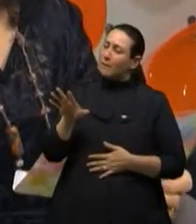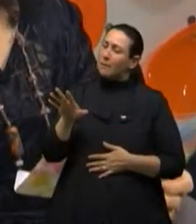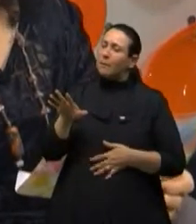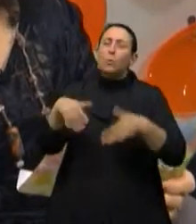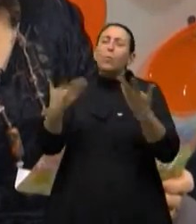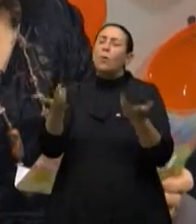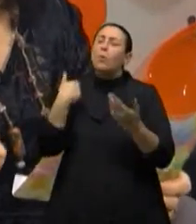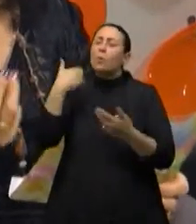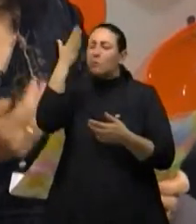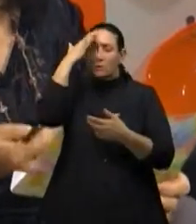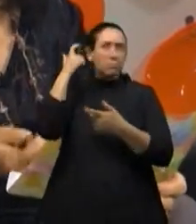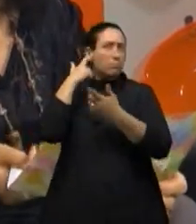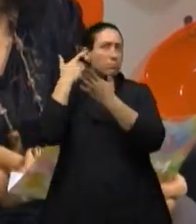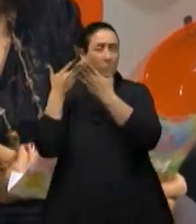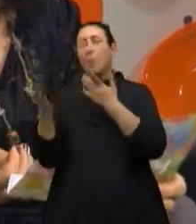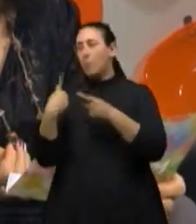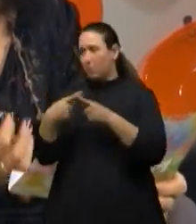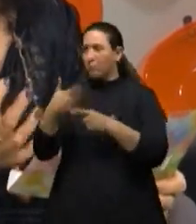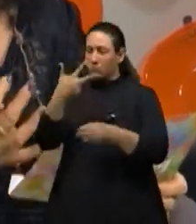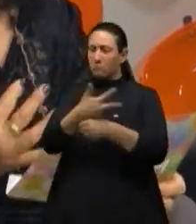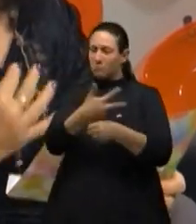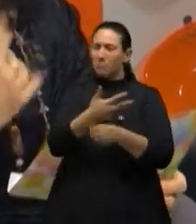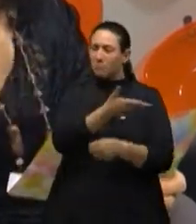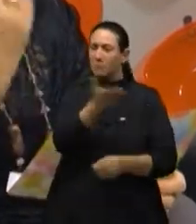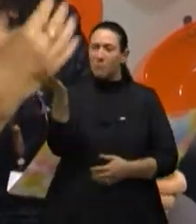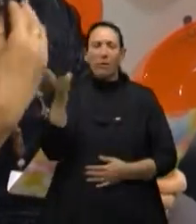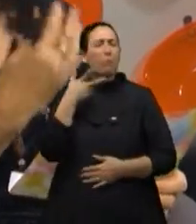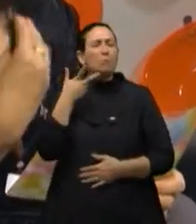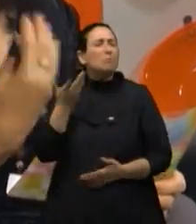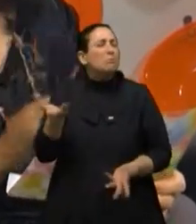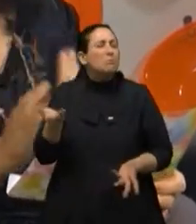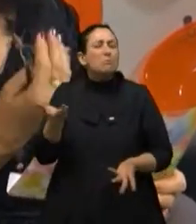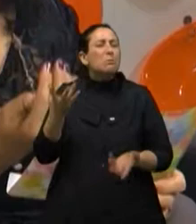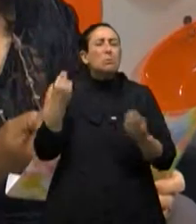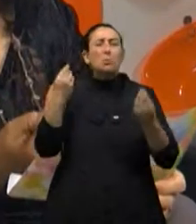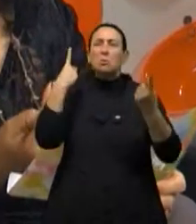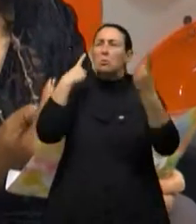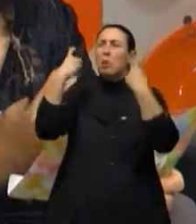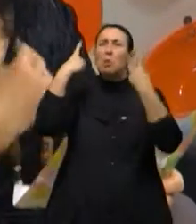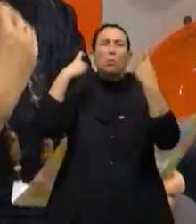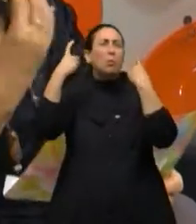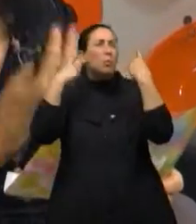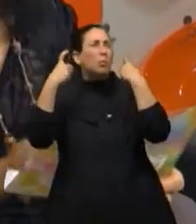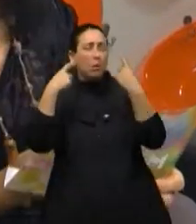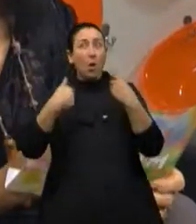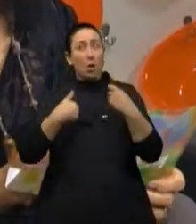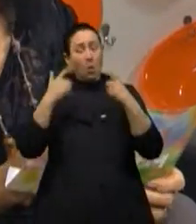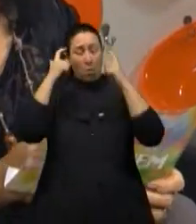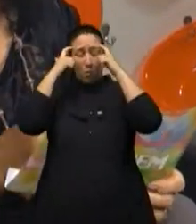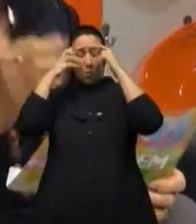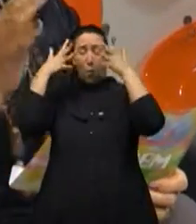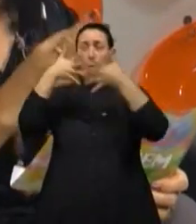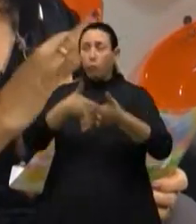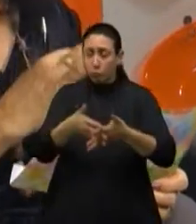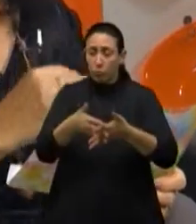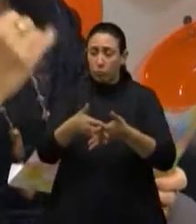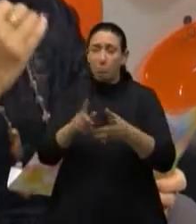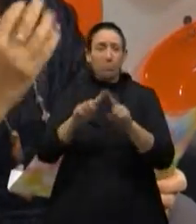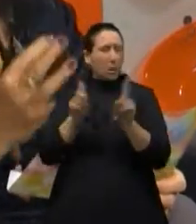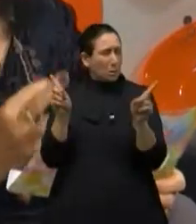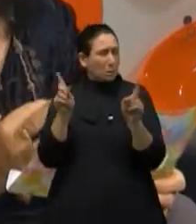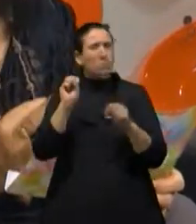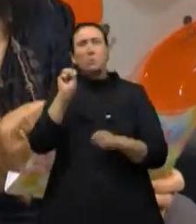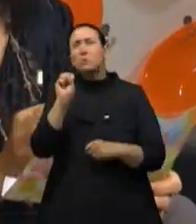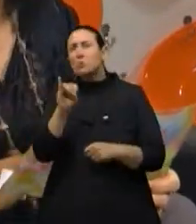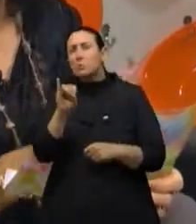é perda auditiva porque tem idosos que dizem assim se tem vários barulhos juntos me confunde mas se não tem